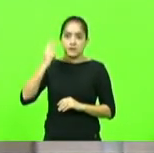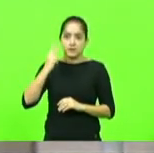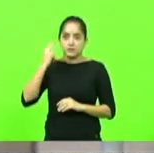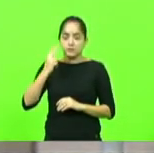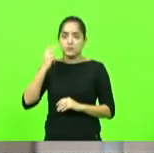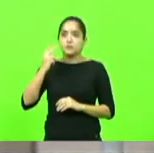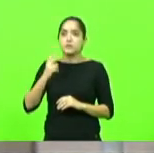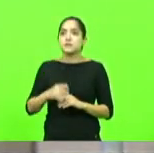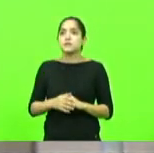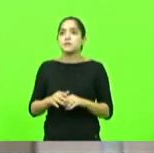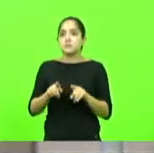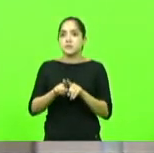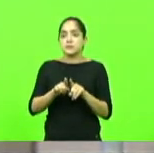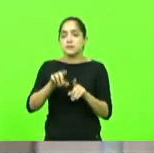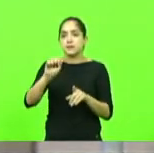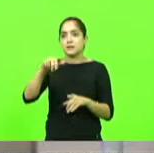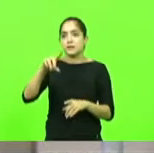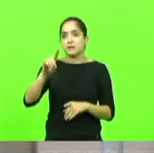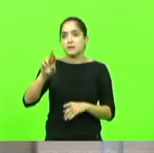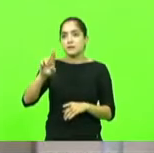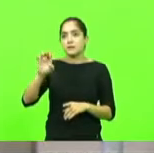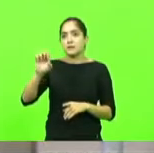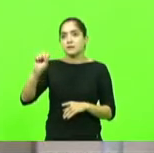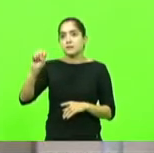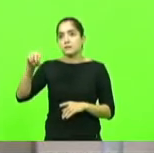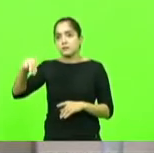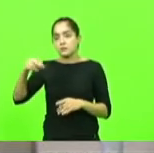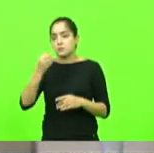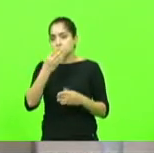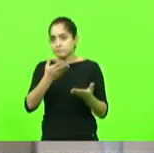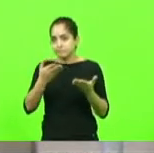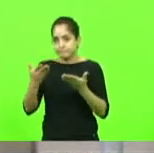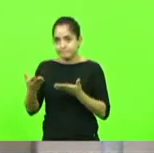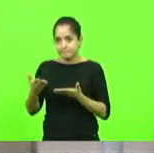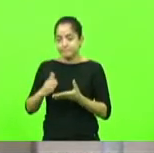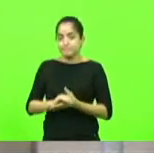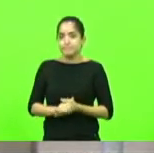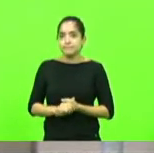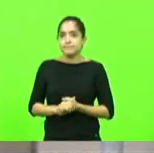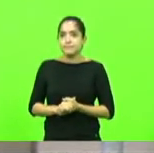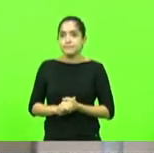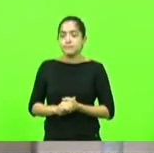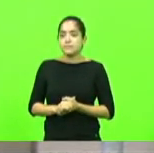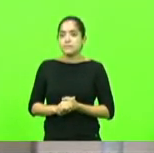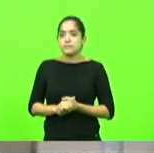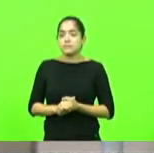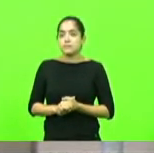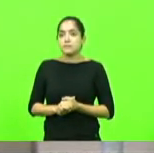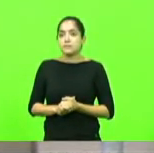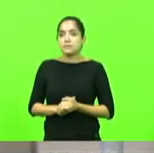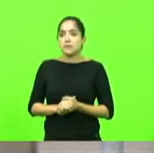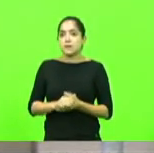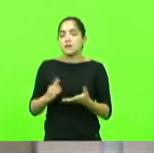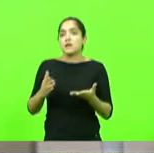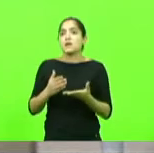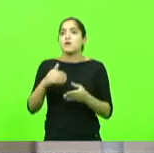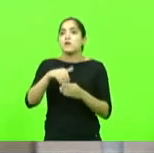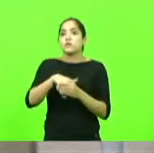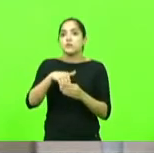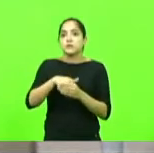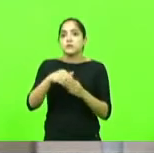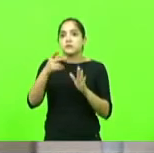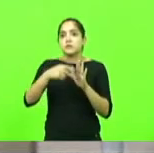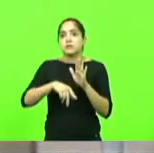Cunhaporã, vereador Anderson e vereador Clóvis. Sejam bem-vindos à Casa dos Catarinenses. Votação da redação final do projeto